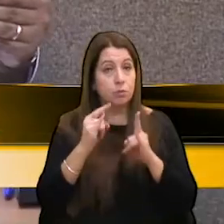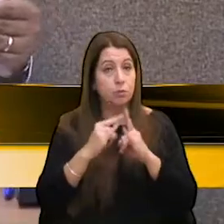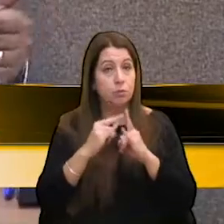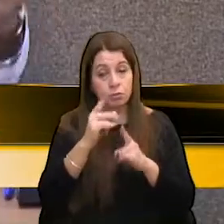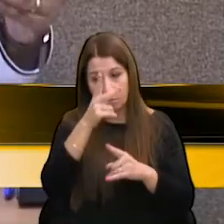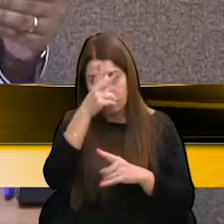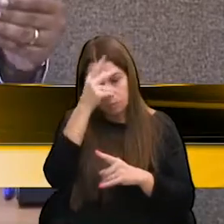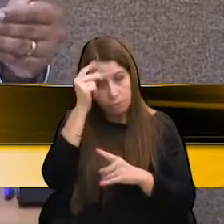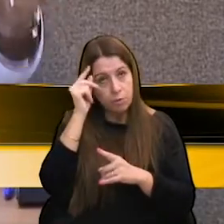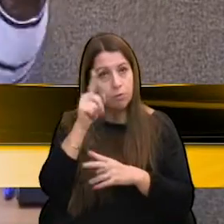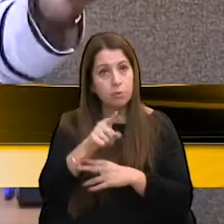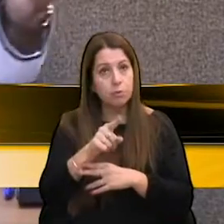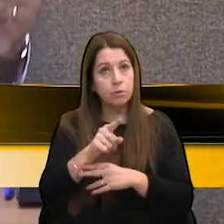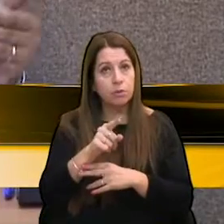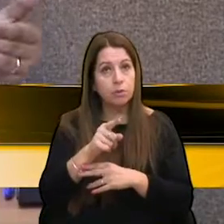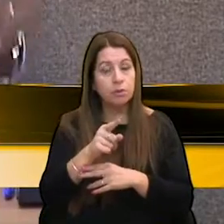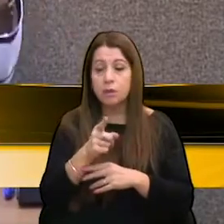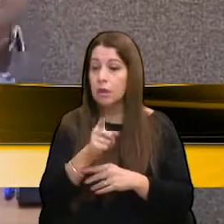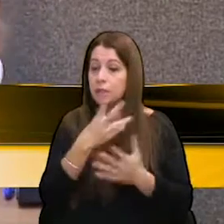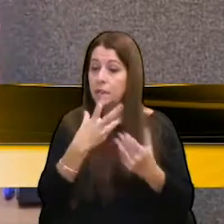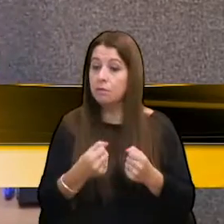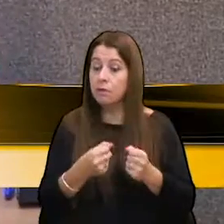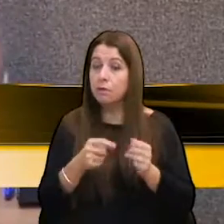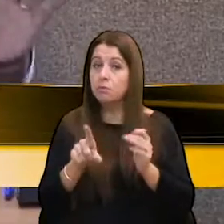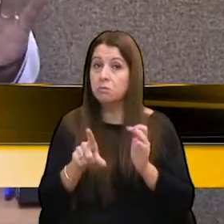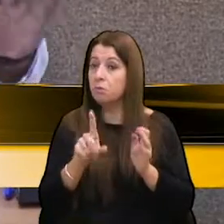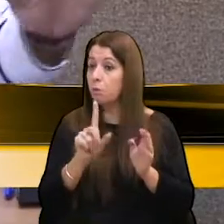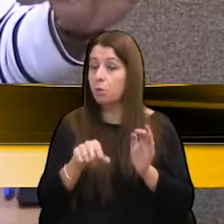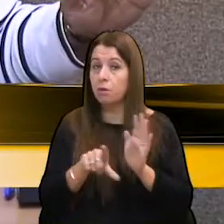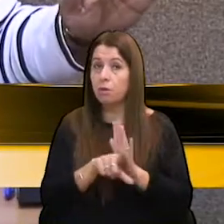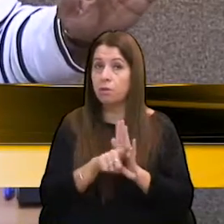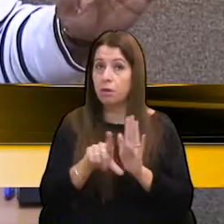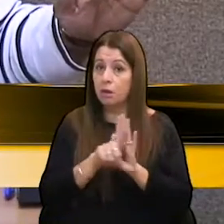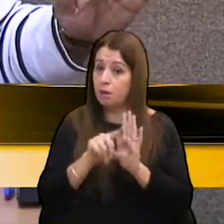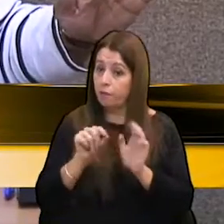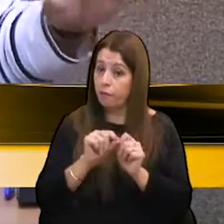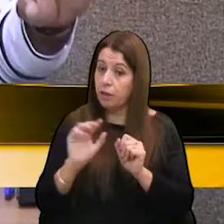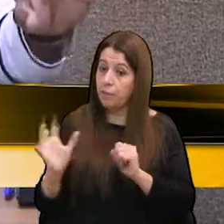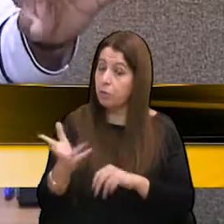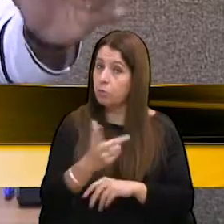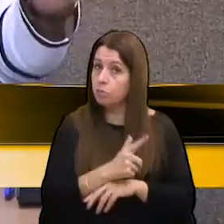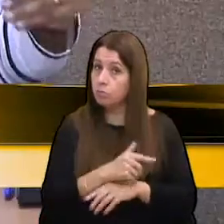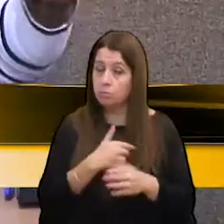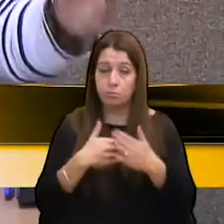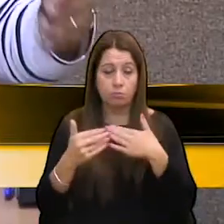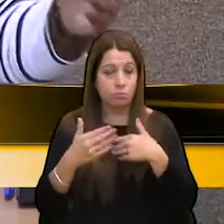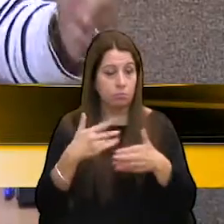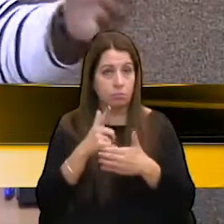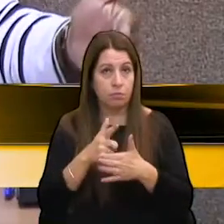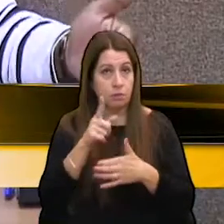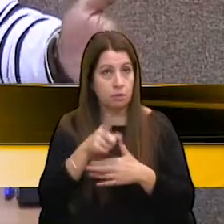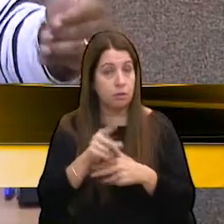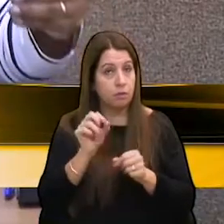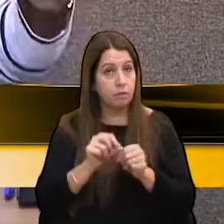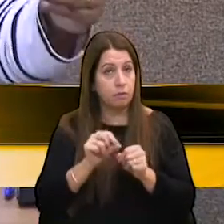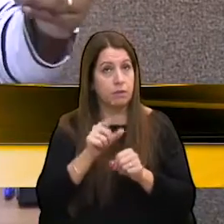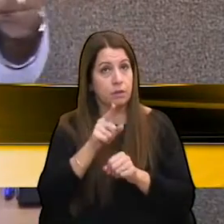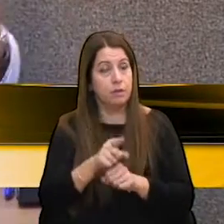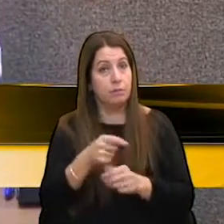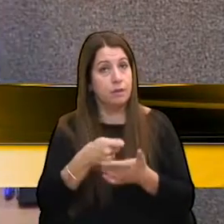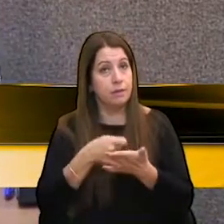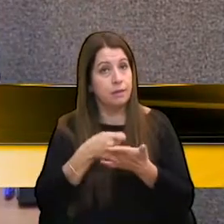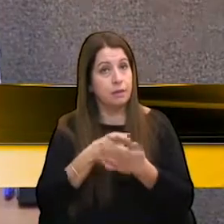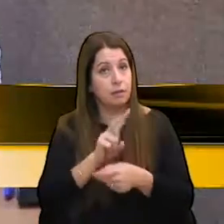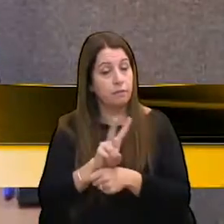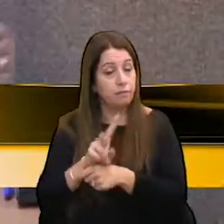público abonando a ilegalidade. Isso é preocupante. A lei foi feita para todos, indiferente. Nós estamos aí justamente para